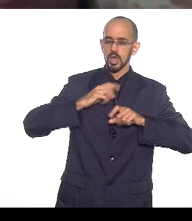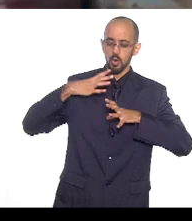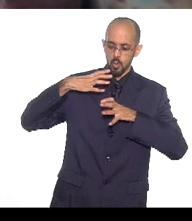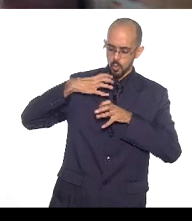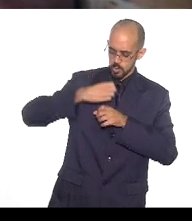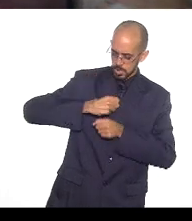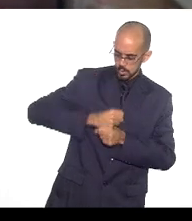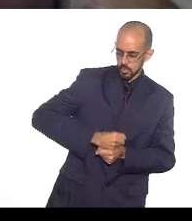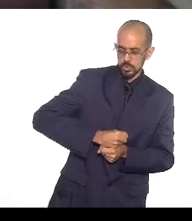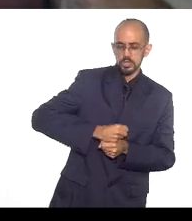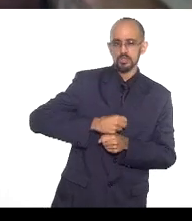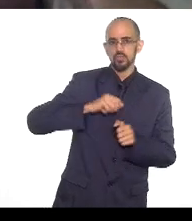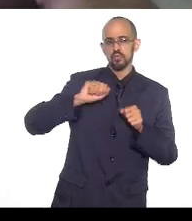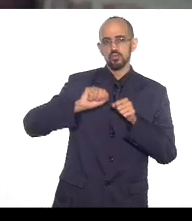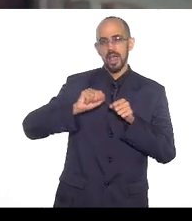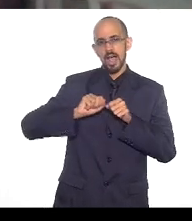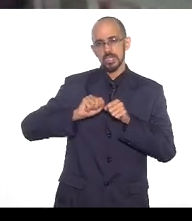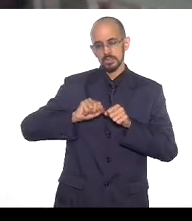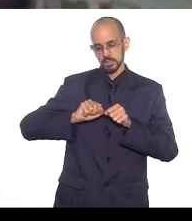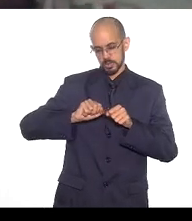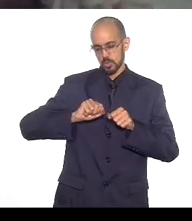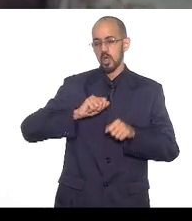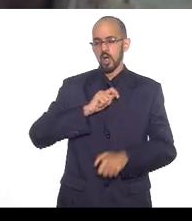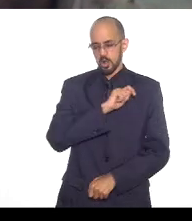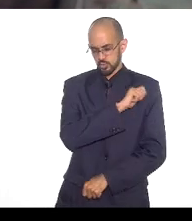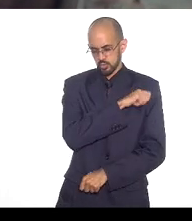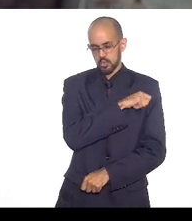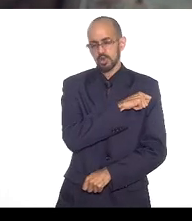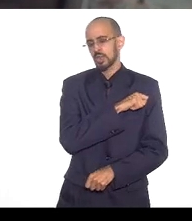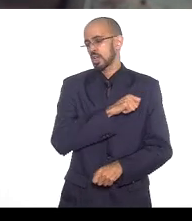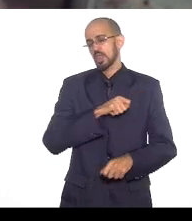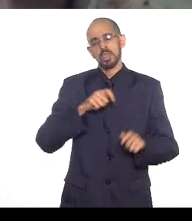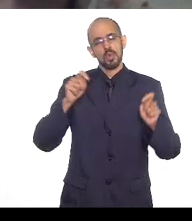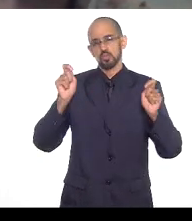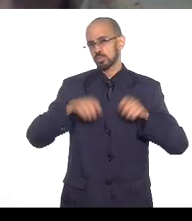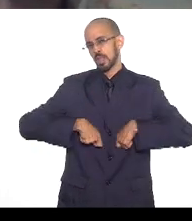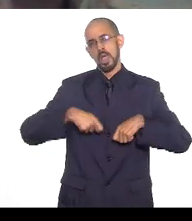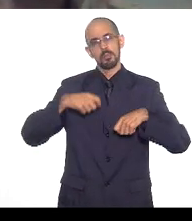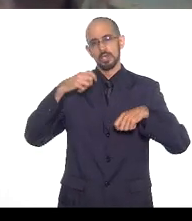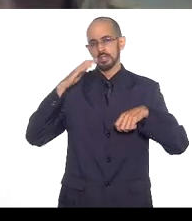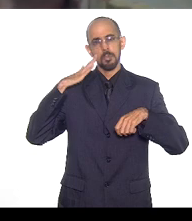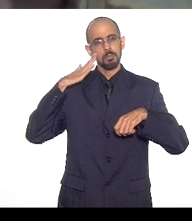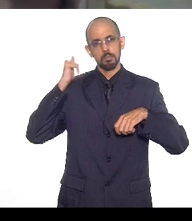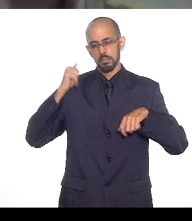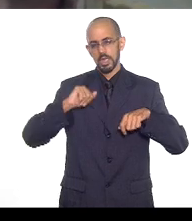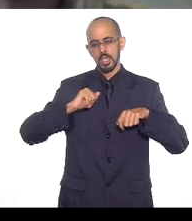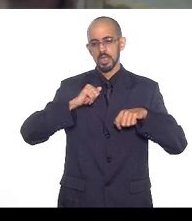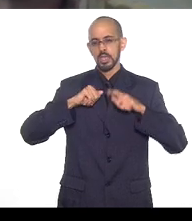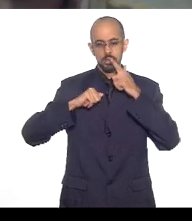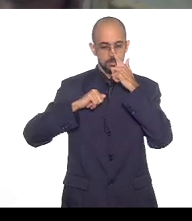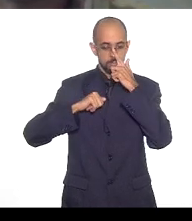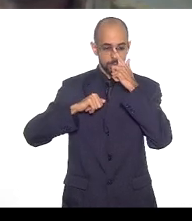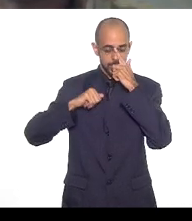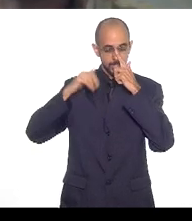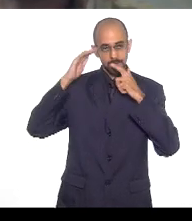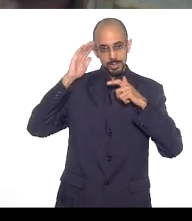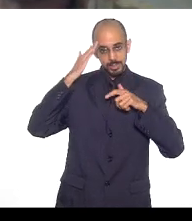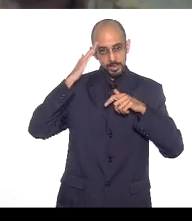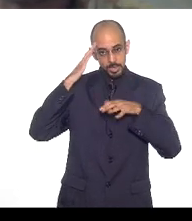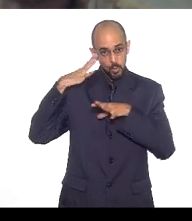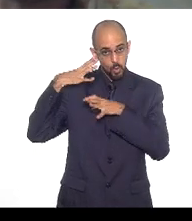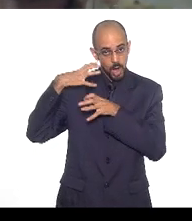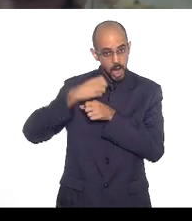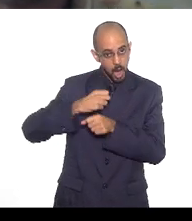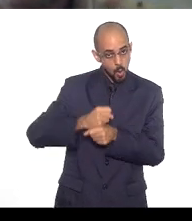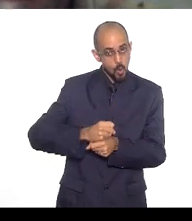contadores façam suas auditorias, elas não são suficientes para cálculo da